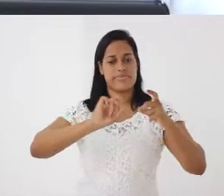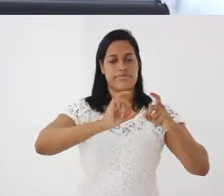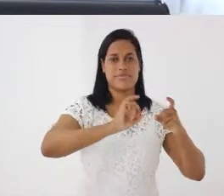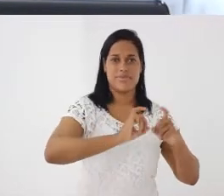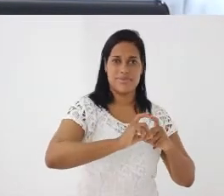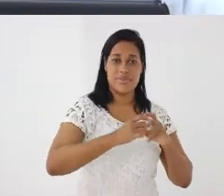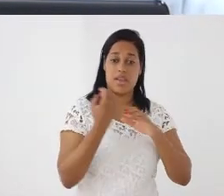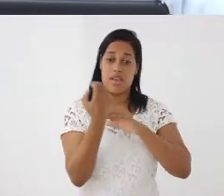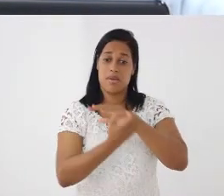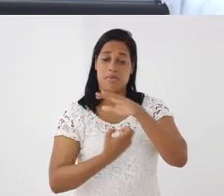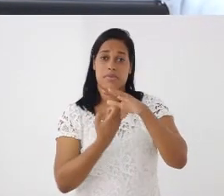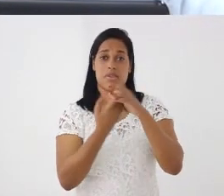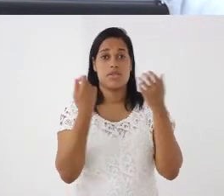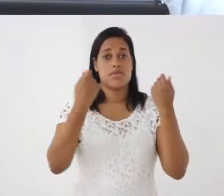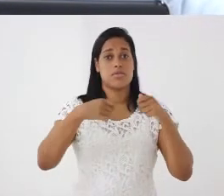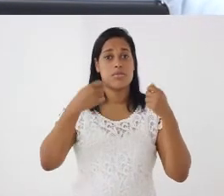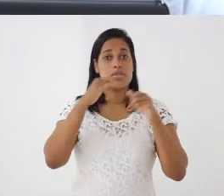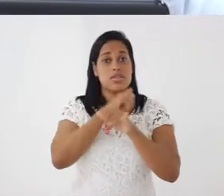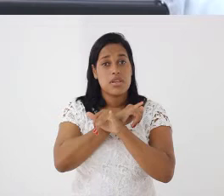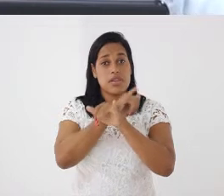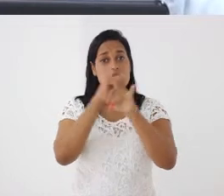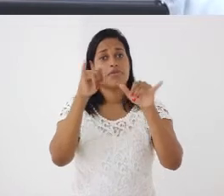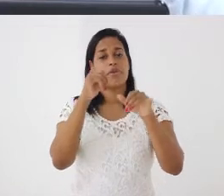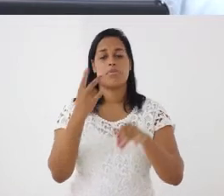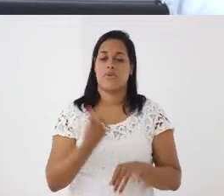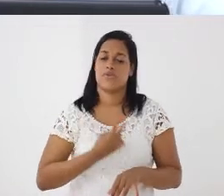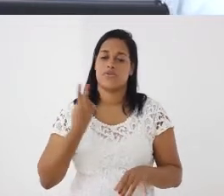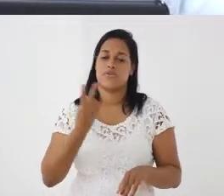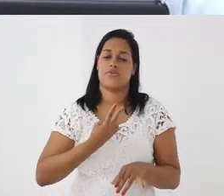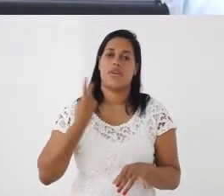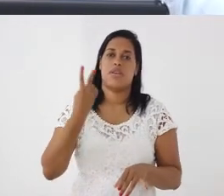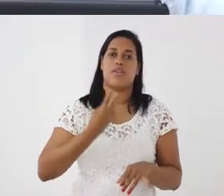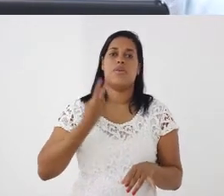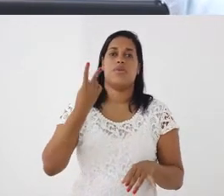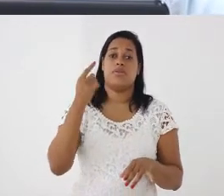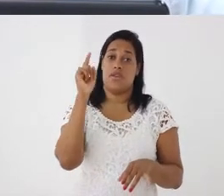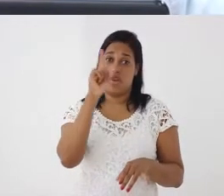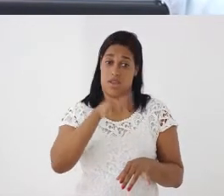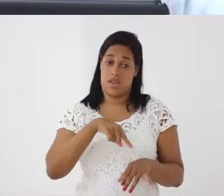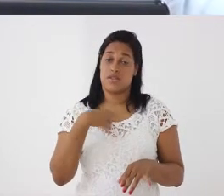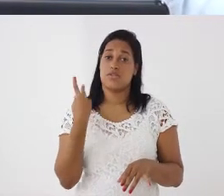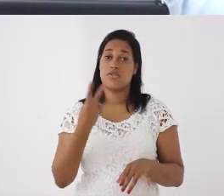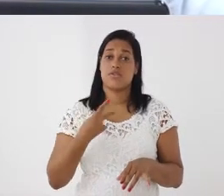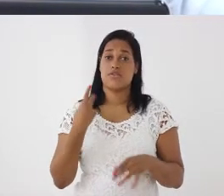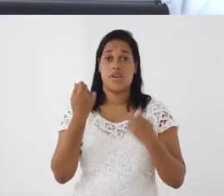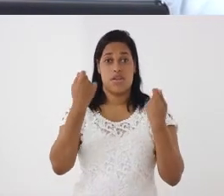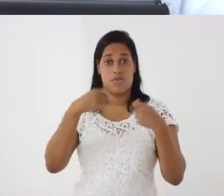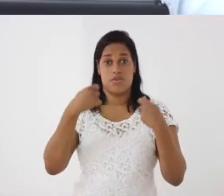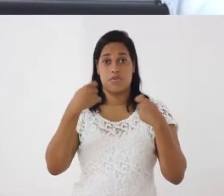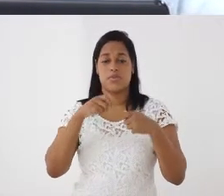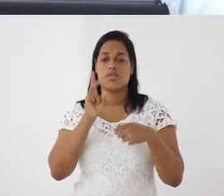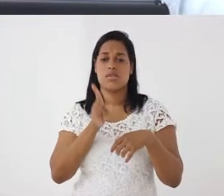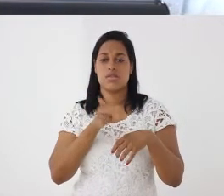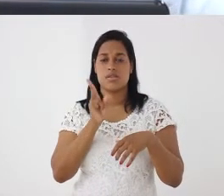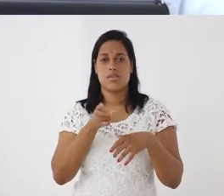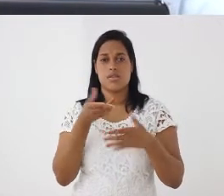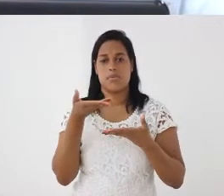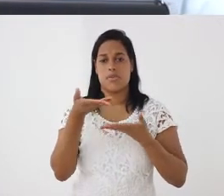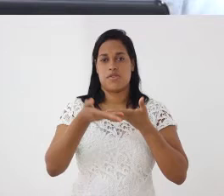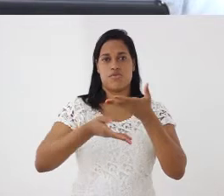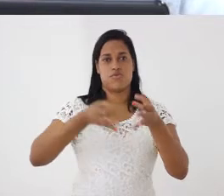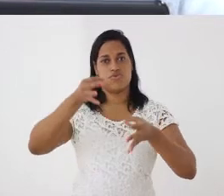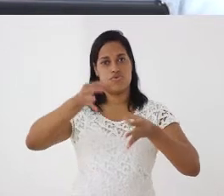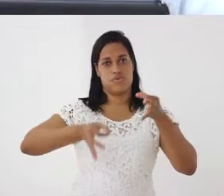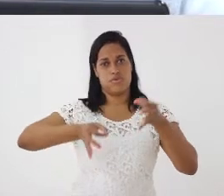propício. A empresa precisa divulgar os seus valores éticos, onde nestes valores precisam estar contemplados a honestidade,